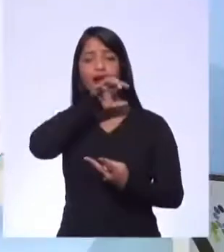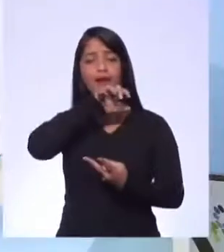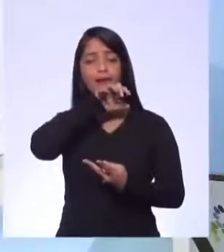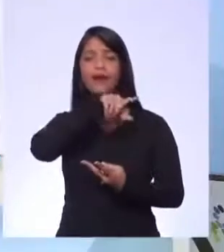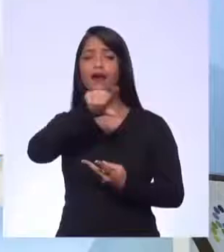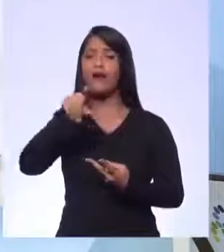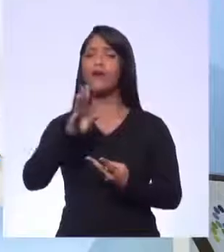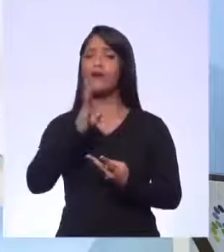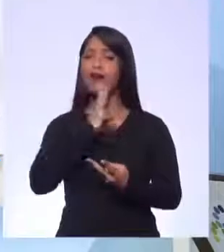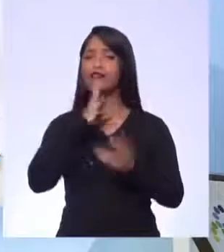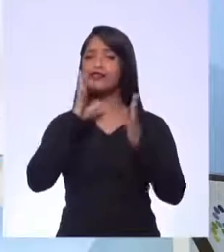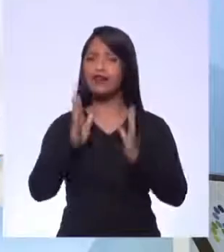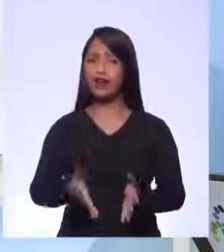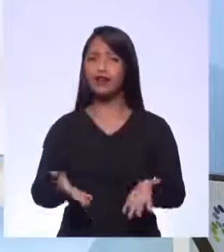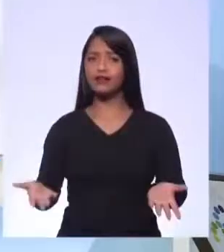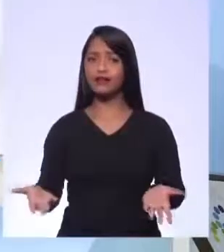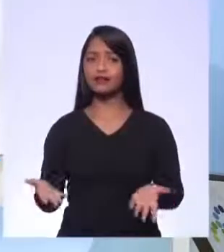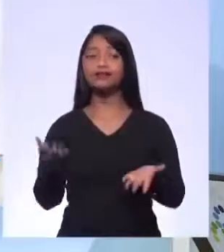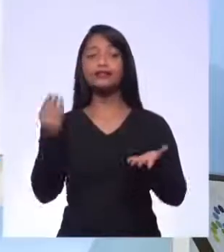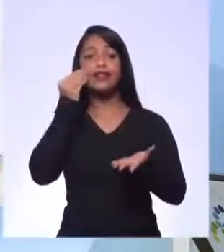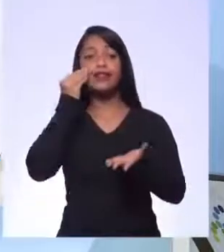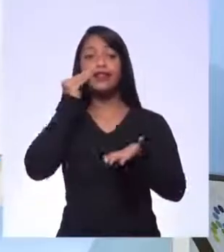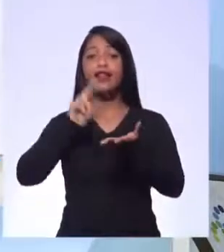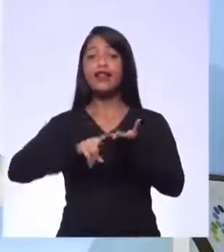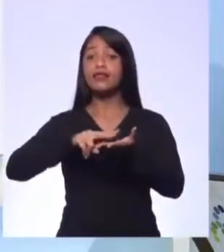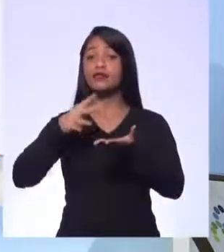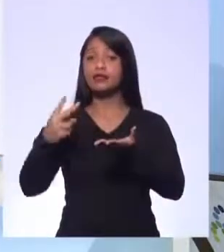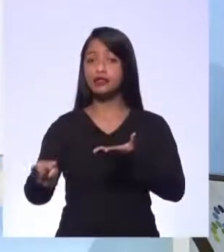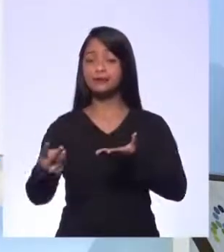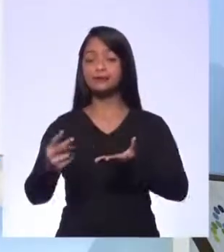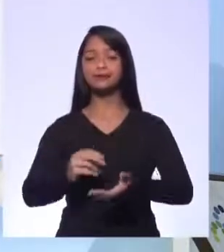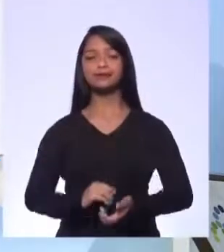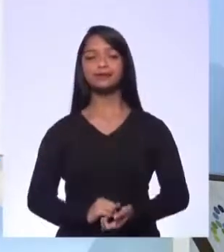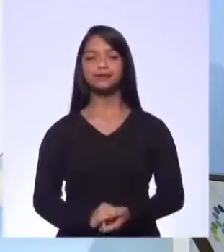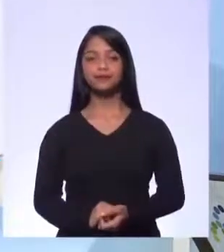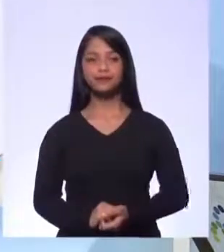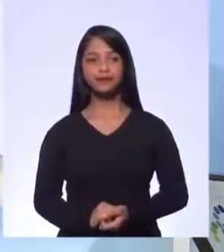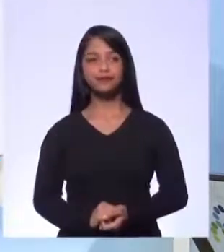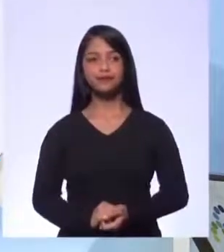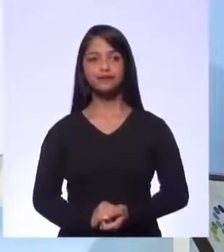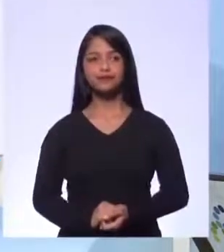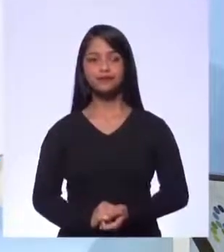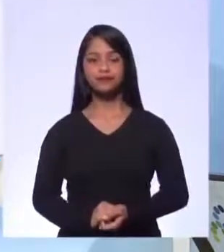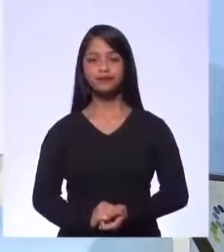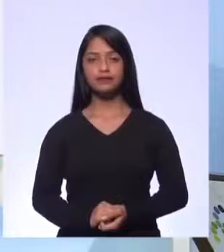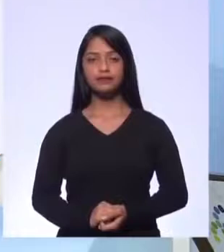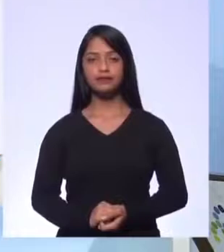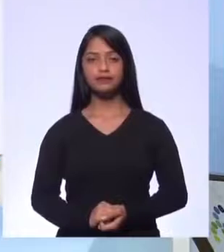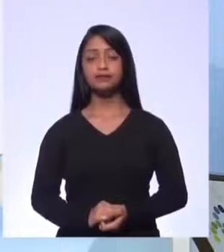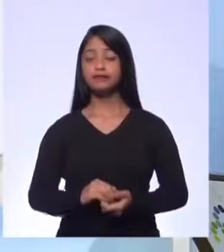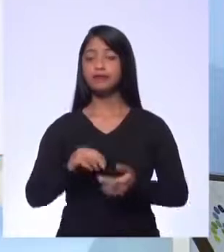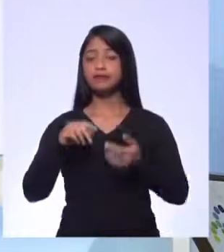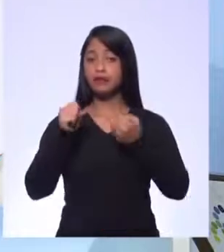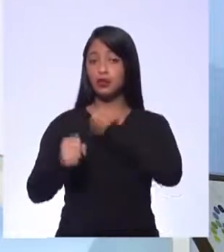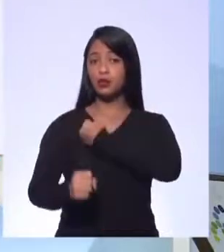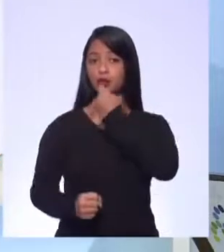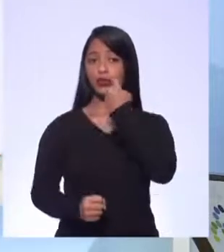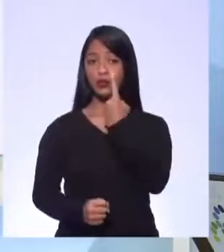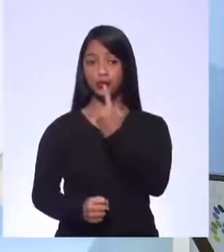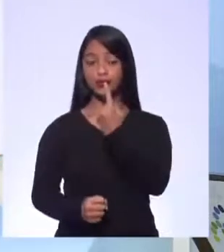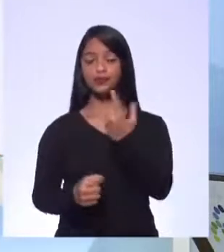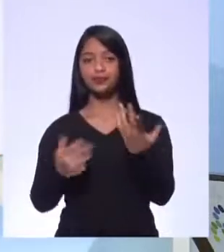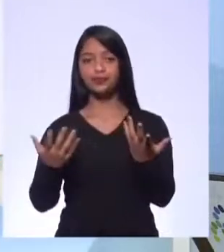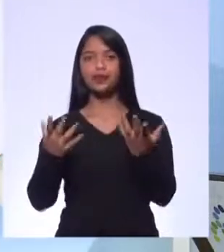traduzir. Can climate change make animal and plant species become extinct? Pode a mudança climática,